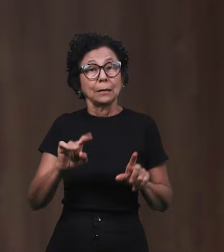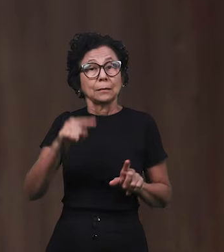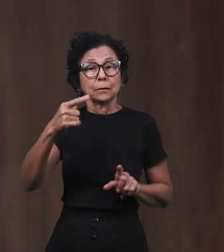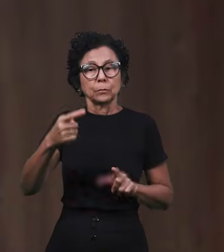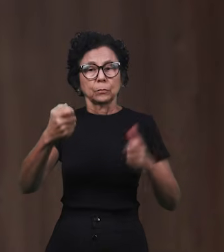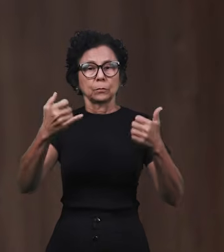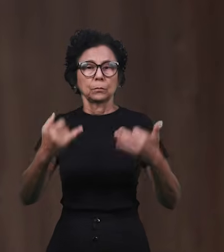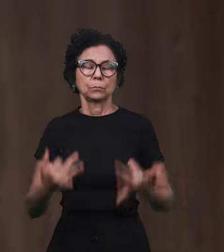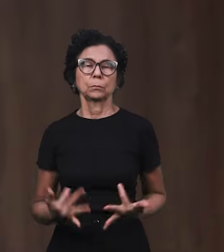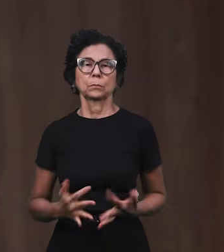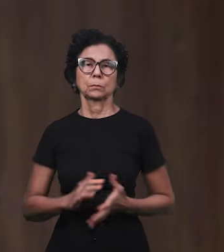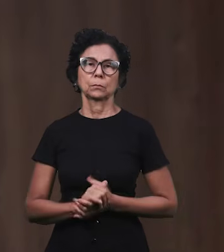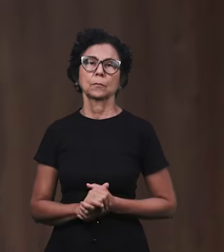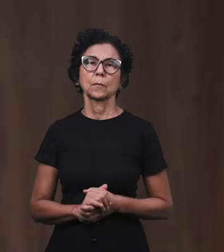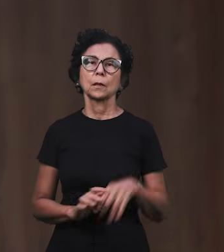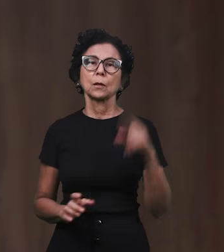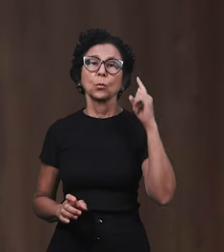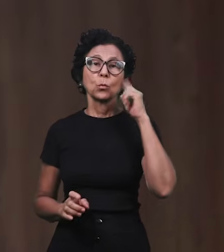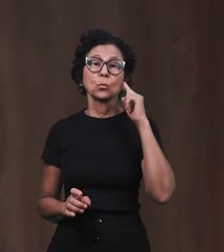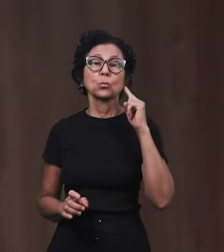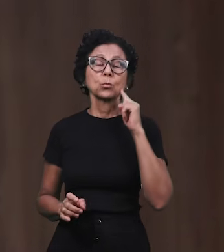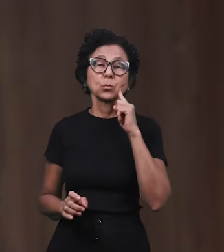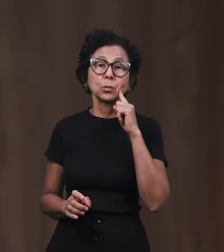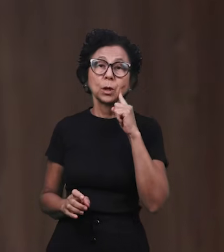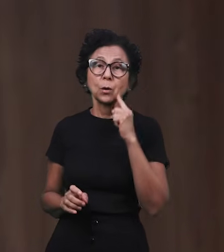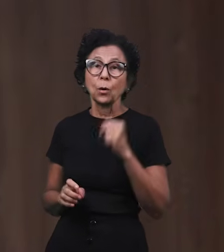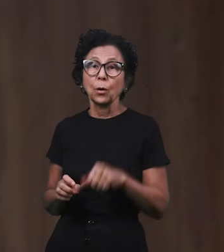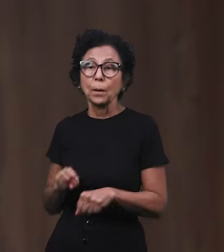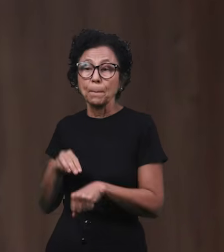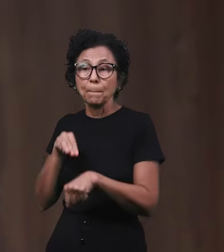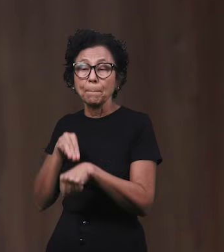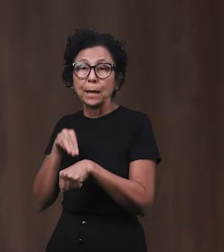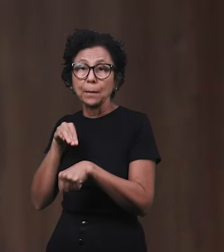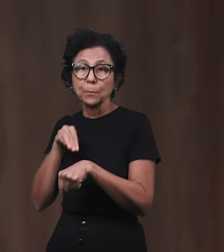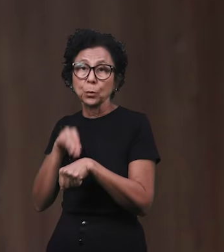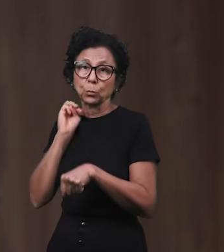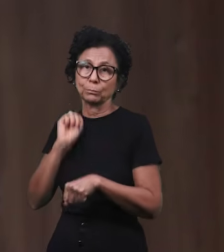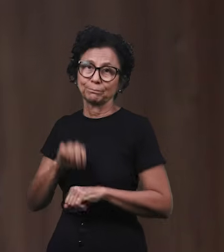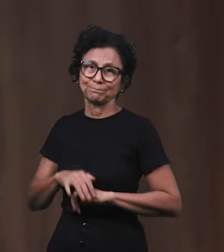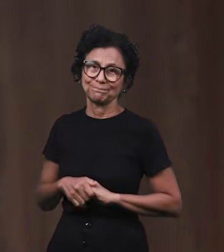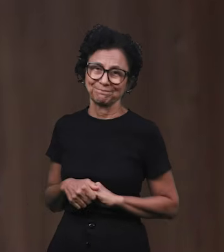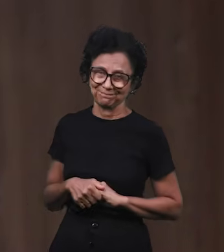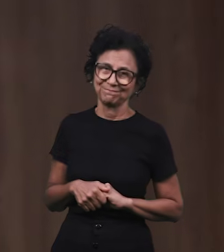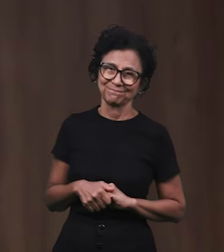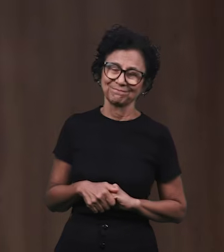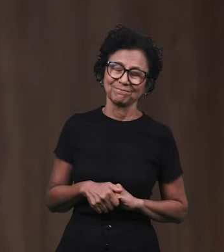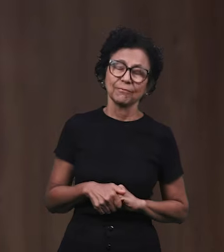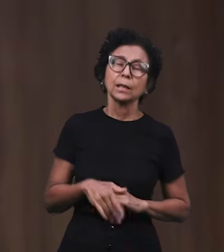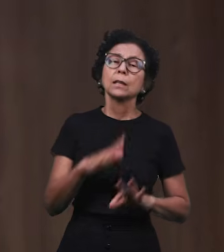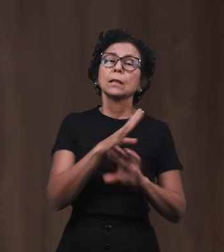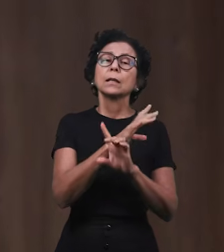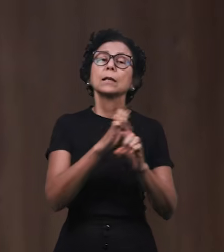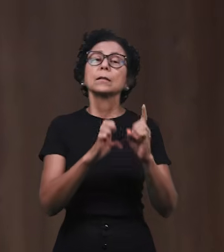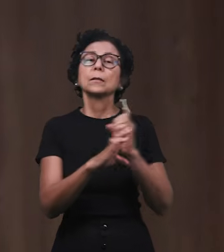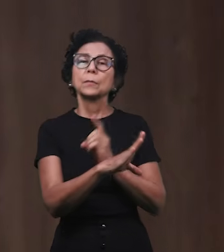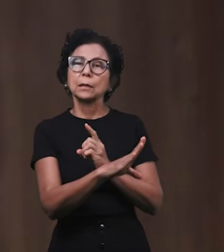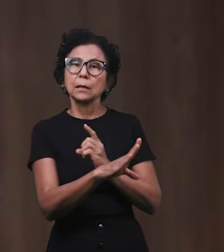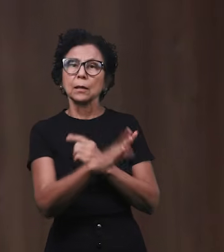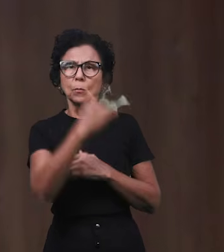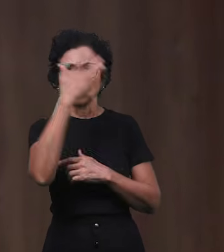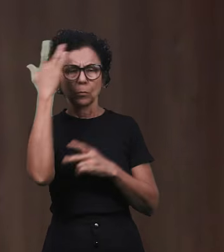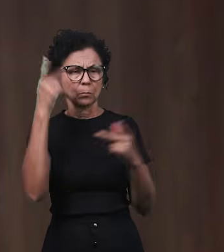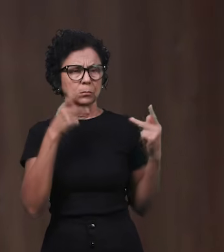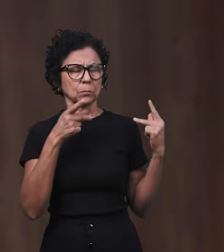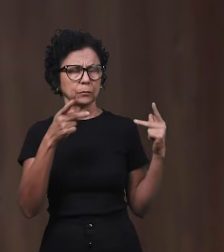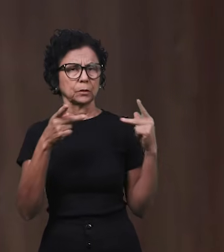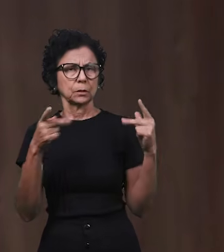a frequentar, o surdo virou membro. A EBD, quem frequenta a EBD? Lógico que nós temos tido muitos visitantes na EBD,